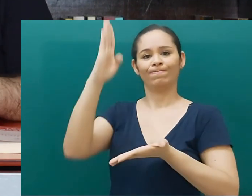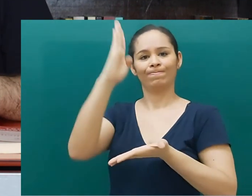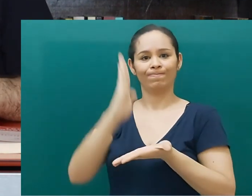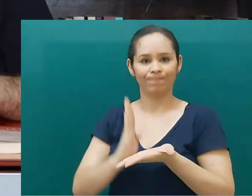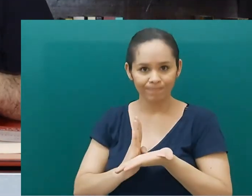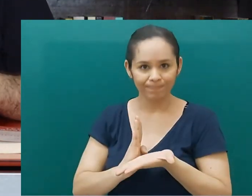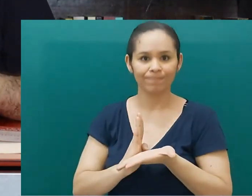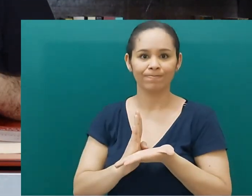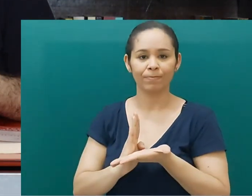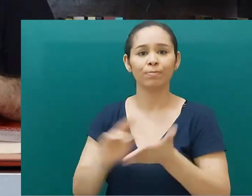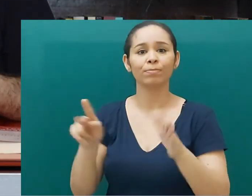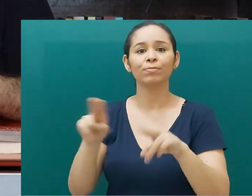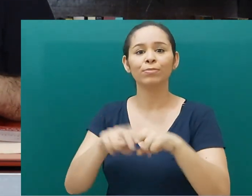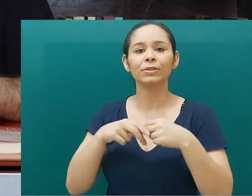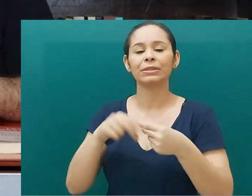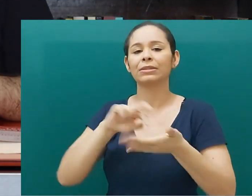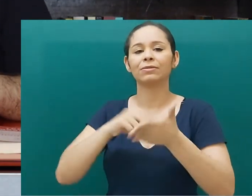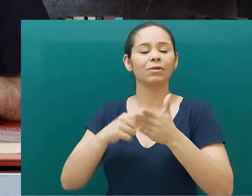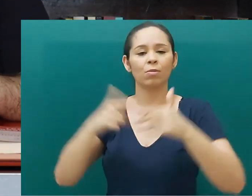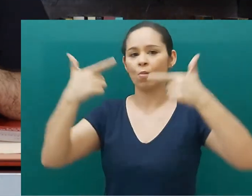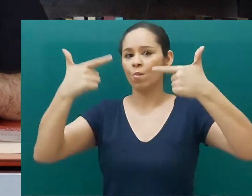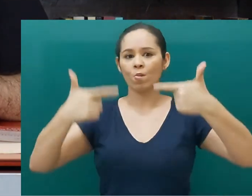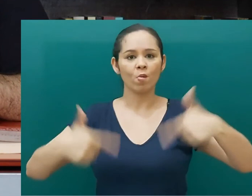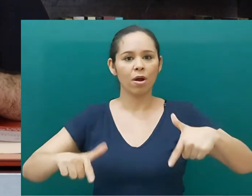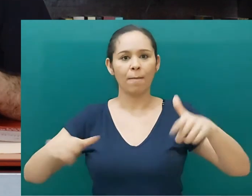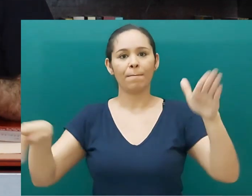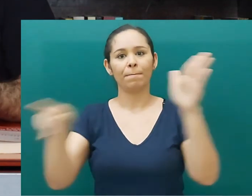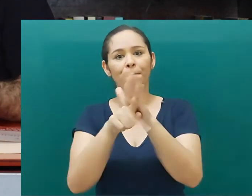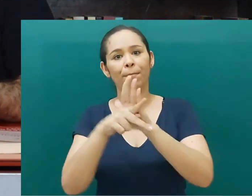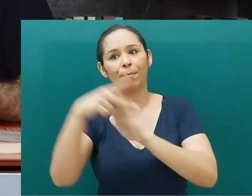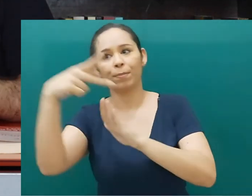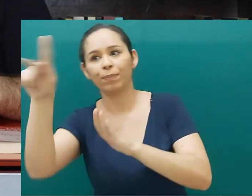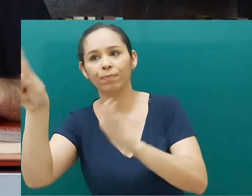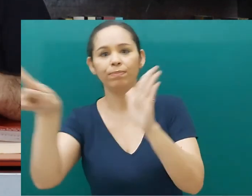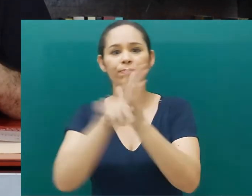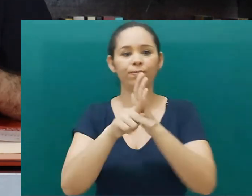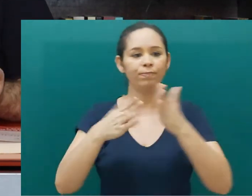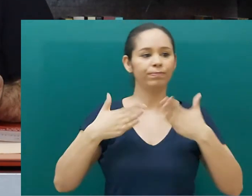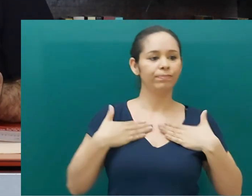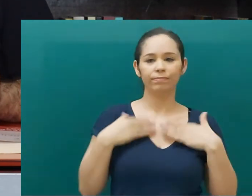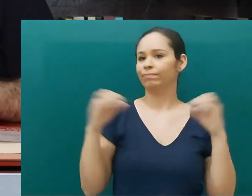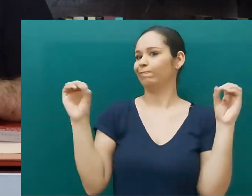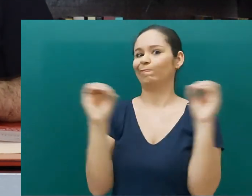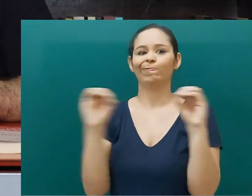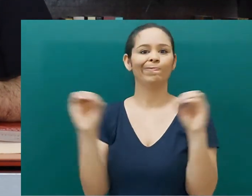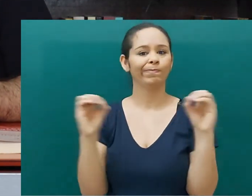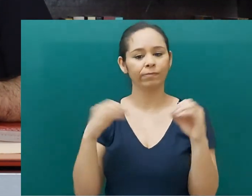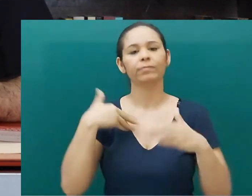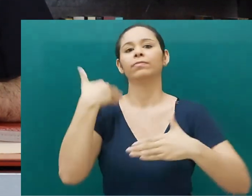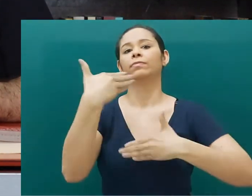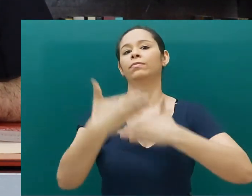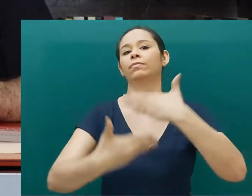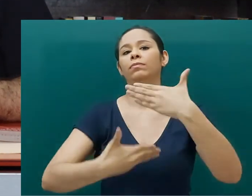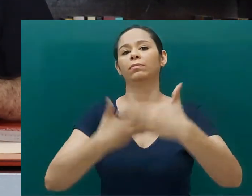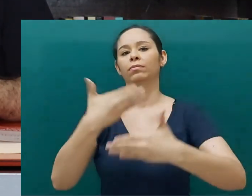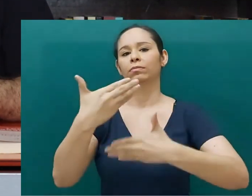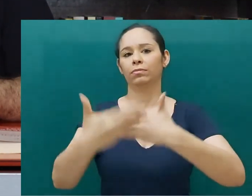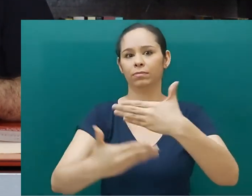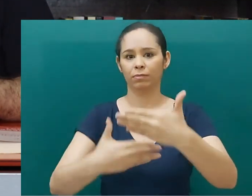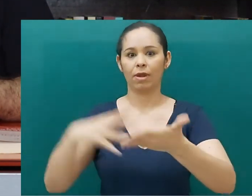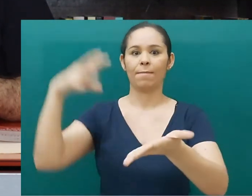ou seja, um território neutro, que não era nem do Brasil e nem da França, e mais na frente ia se